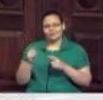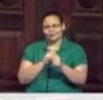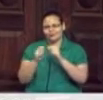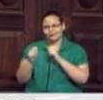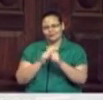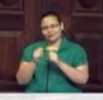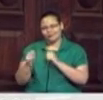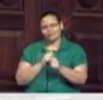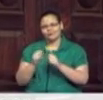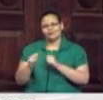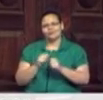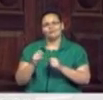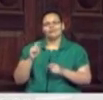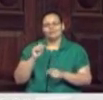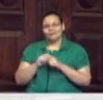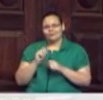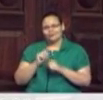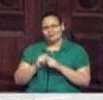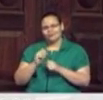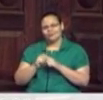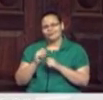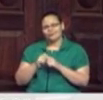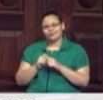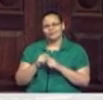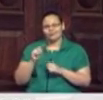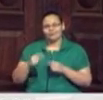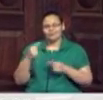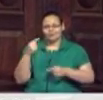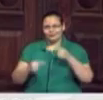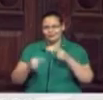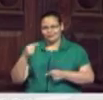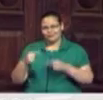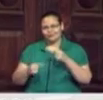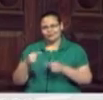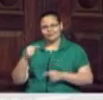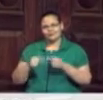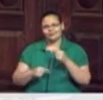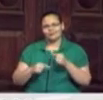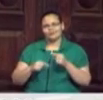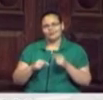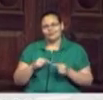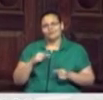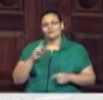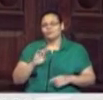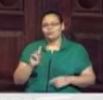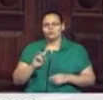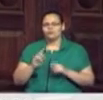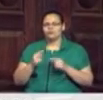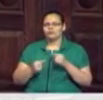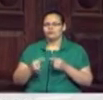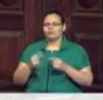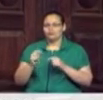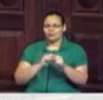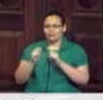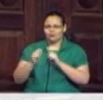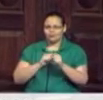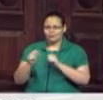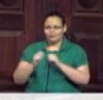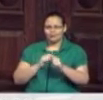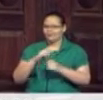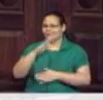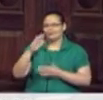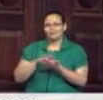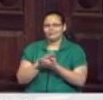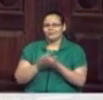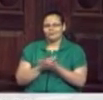feita com o desmonte dessas políticas públicas não é uma economia relevante para